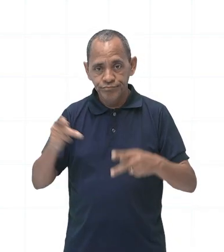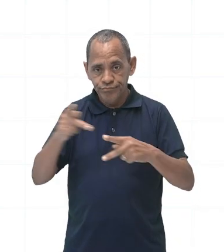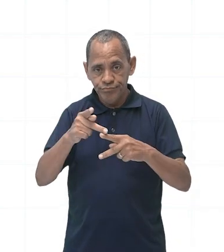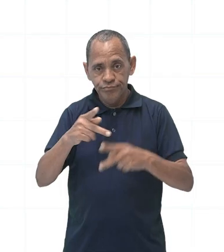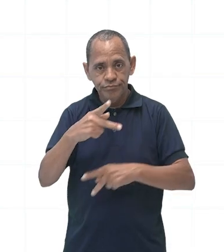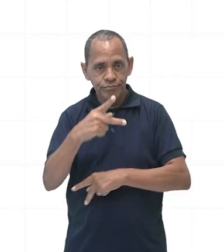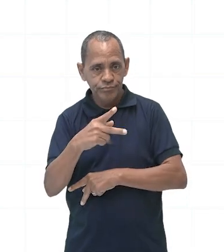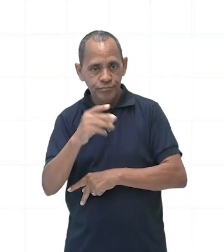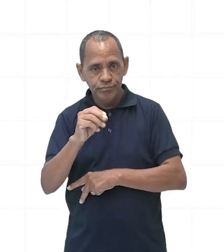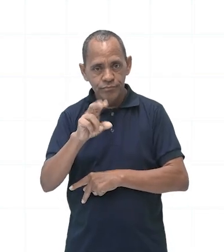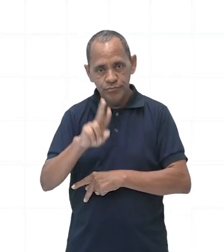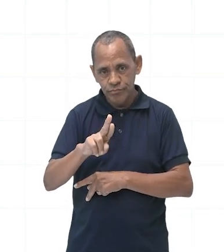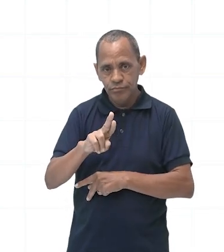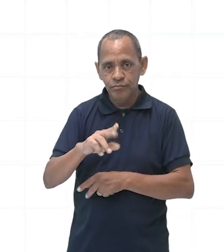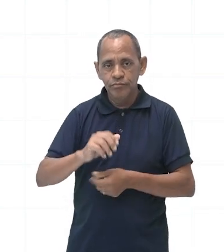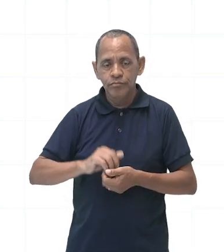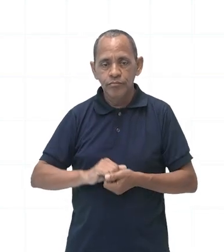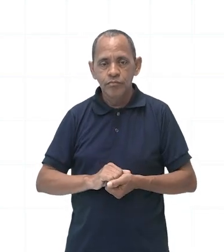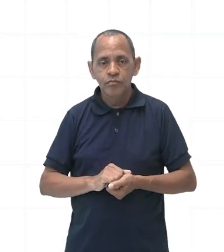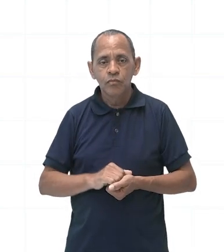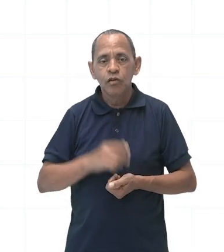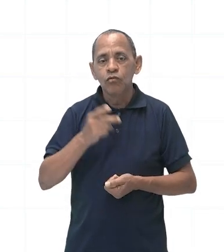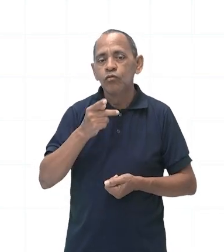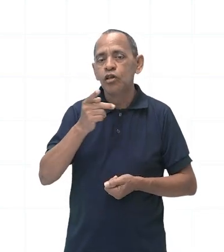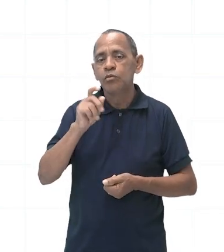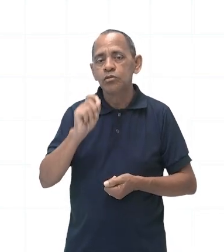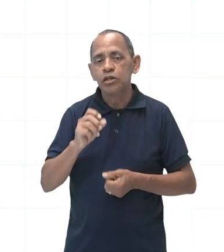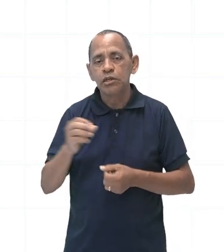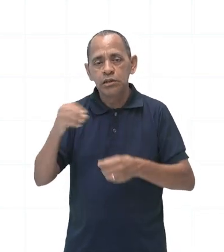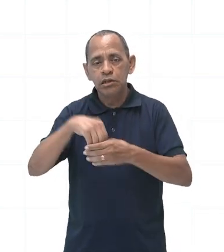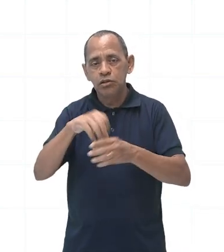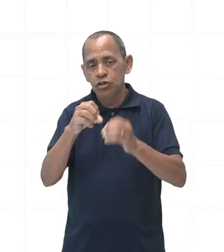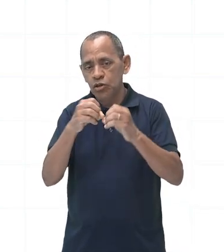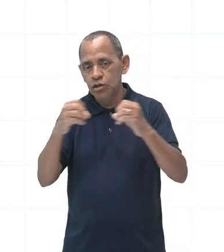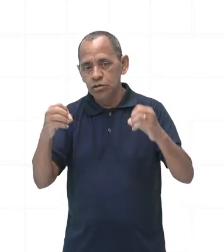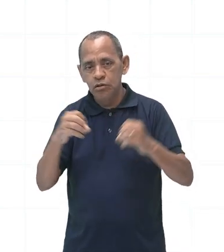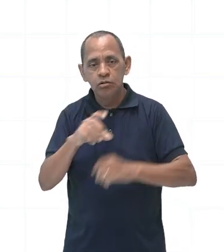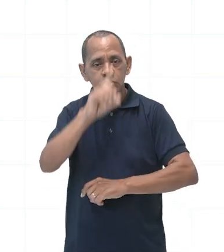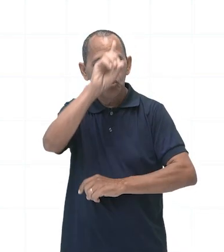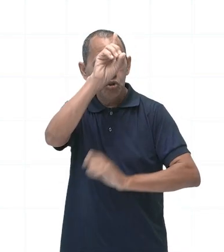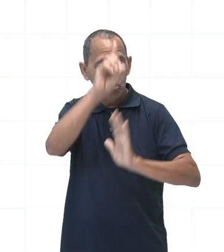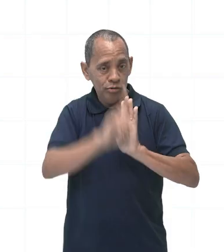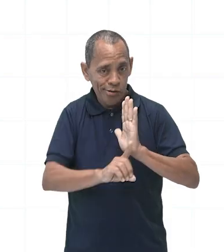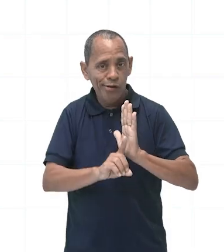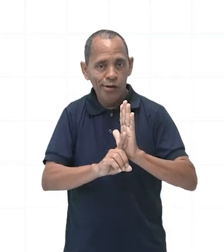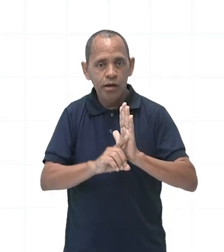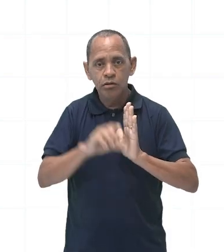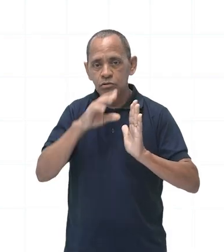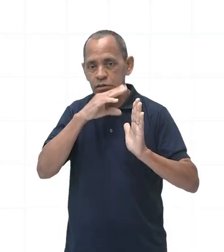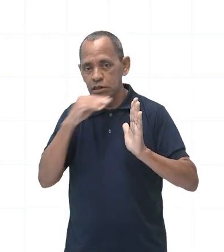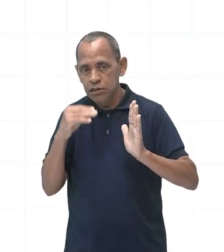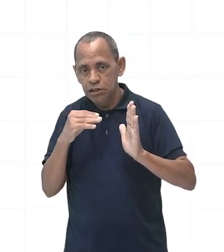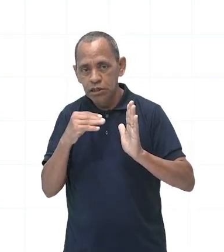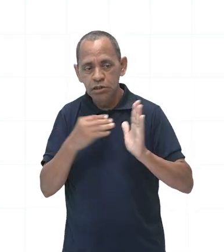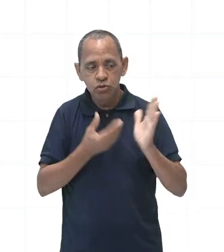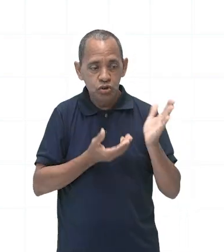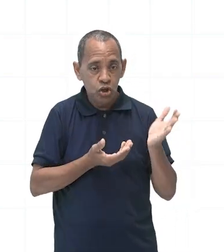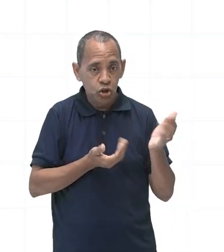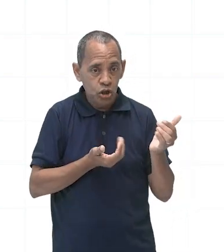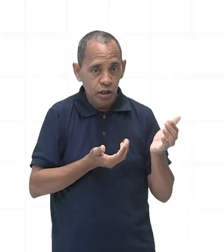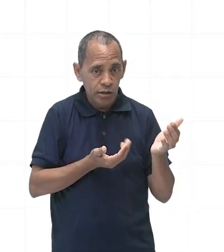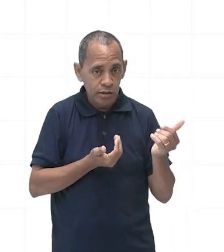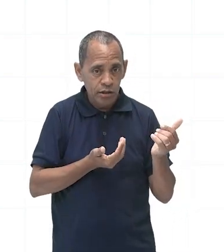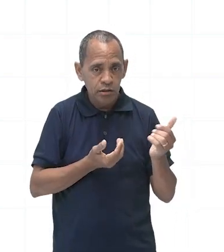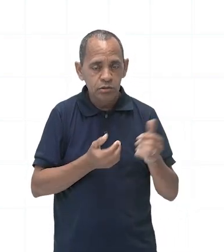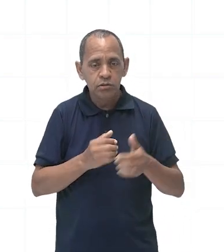pela preposição por. Vamos dar um exemplo para ficar mais claro. Quando nós dizemos aí nessa oração, os direitos